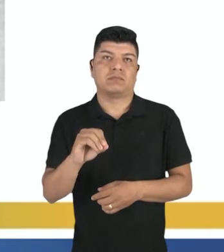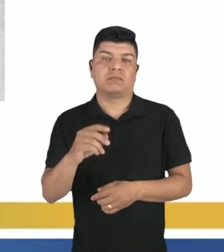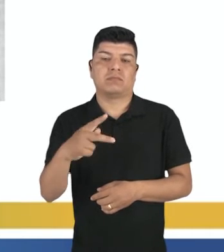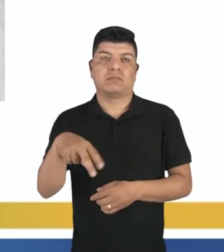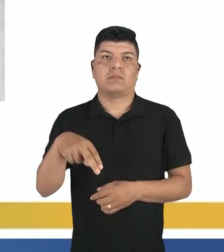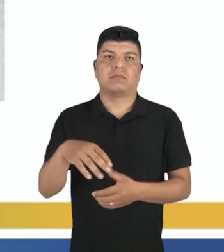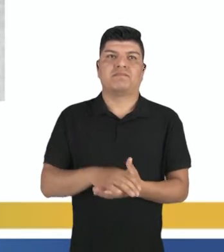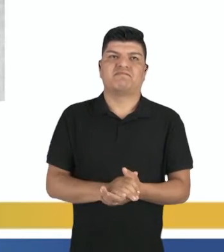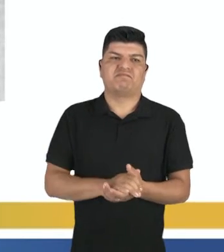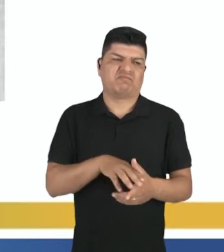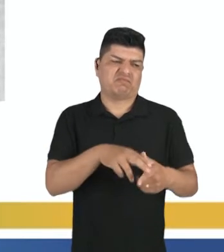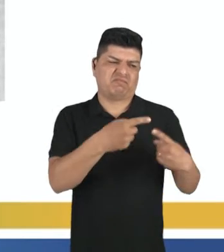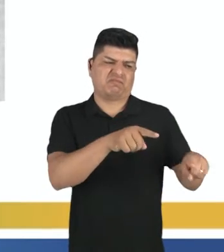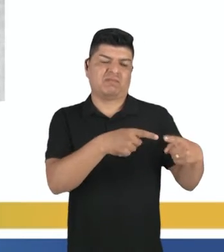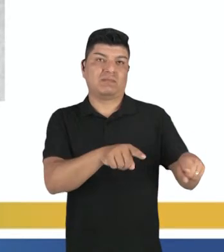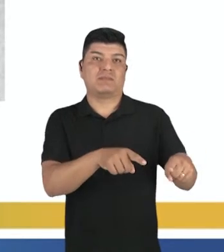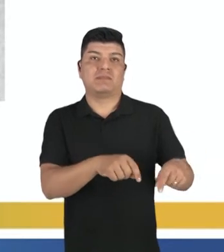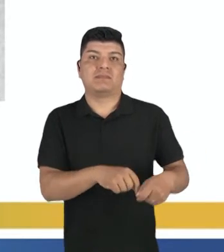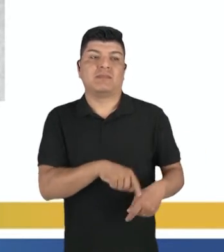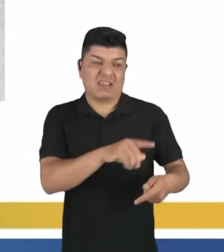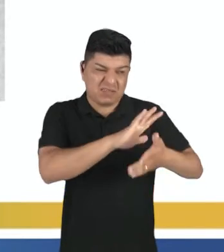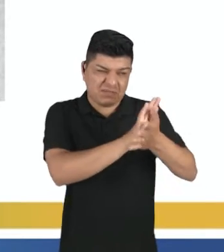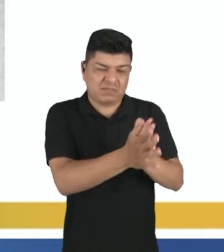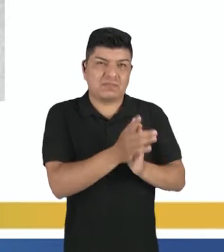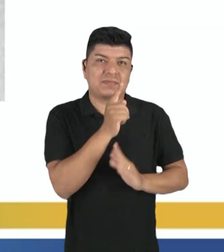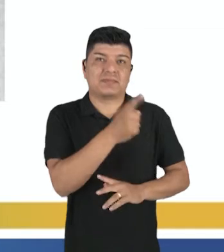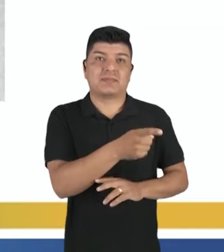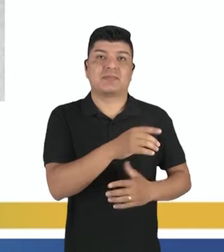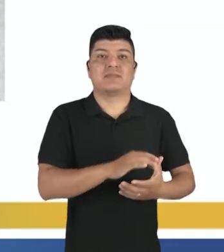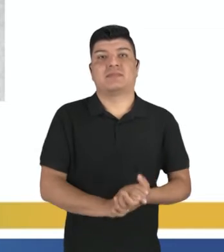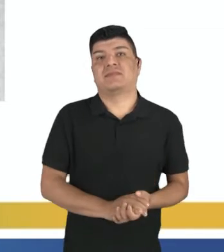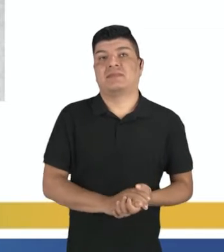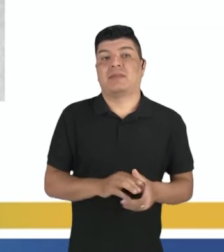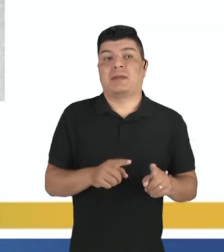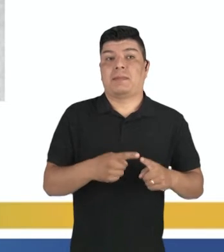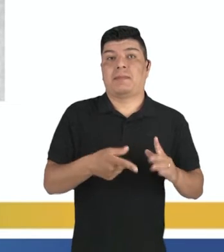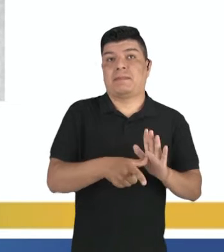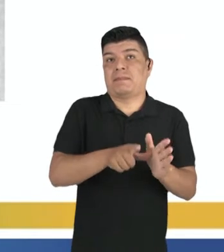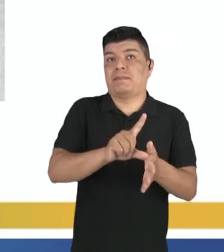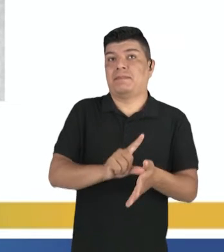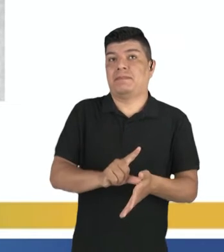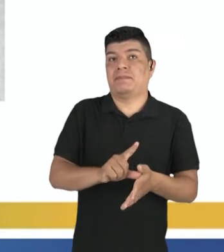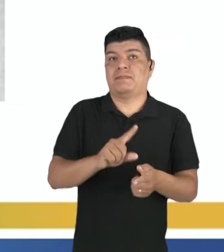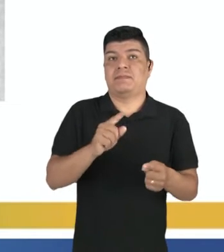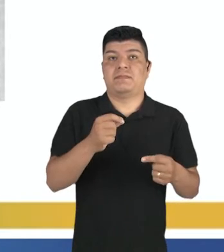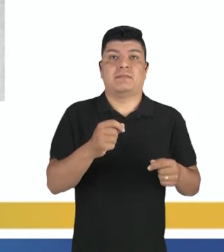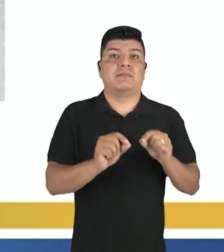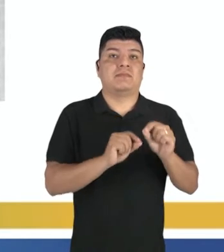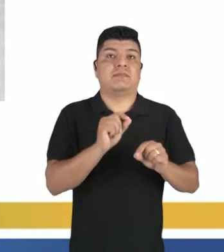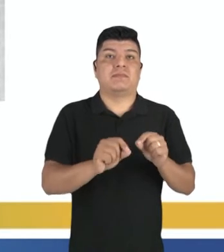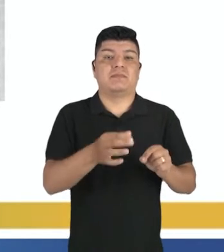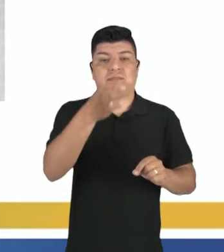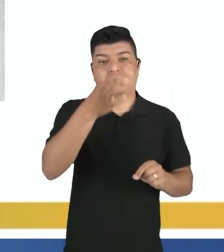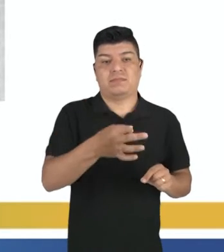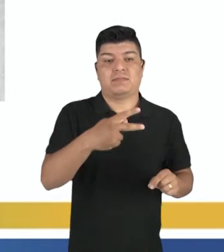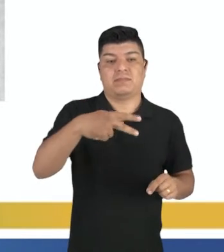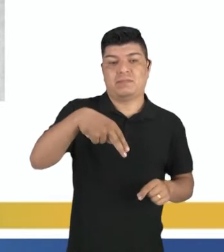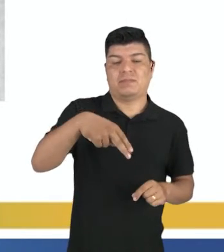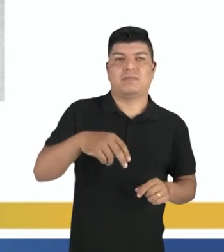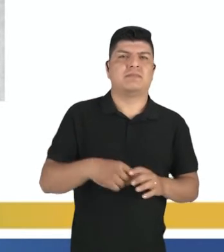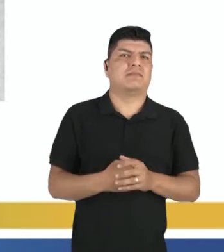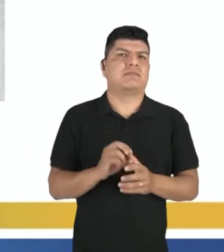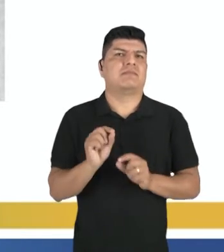massacrá-los, vamos. Vamos arrasar eles, vamos. Mas antes, vamos acertar o pronome. O